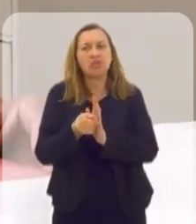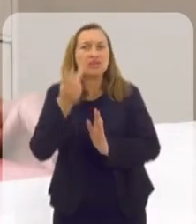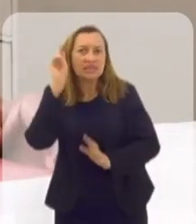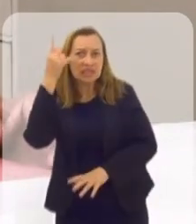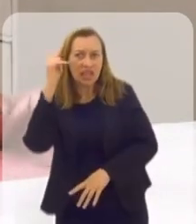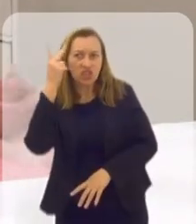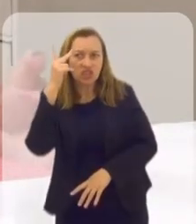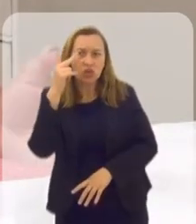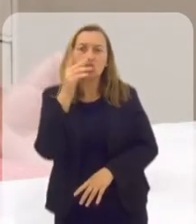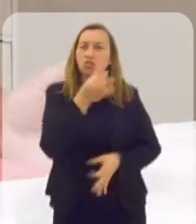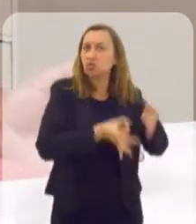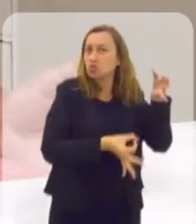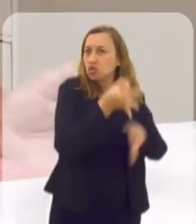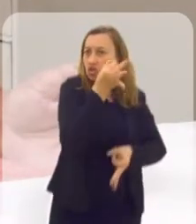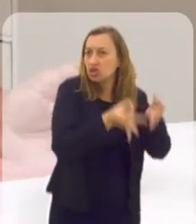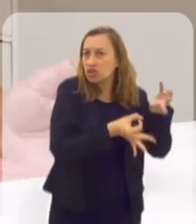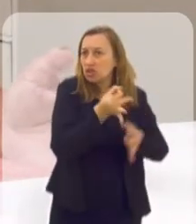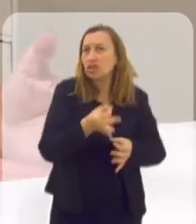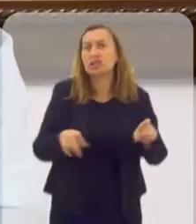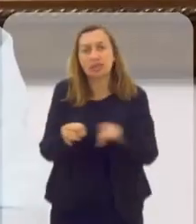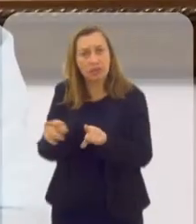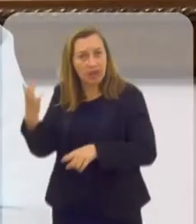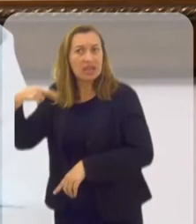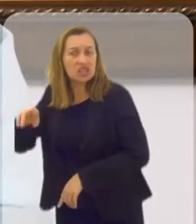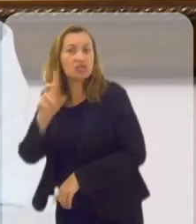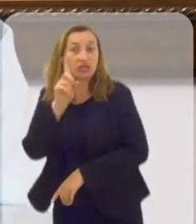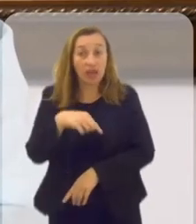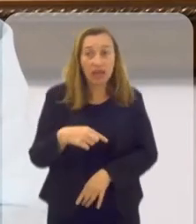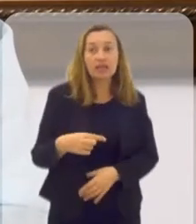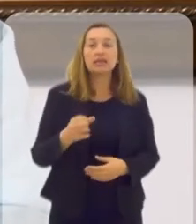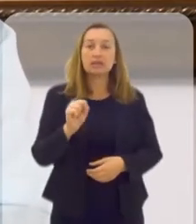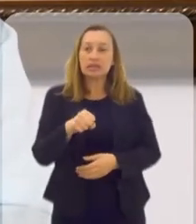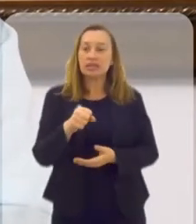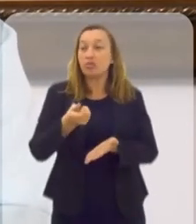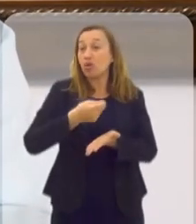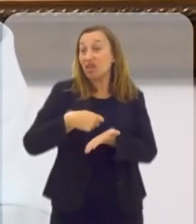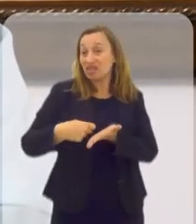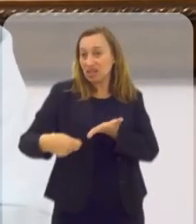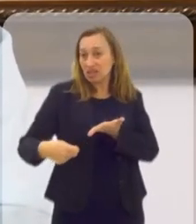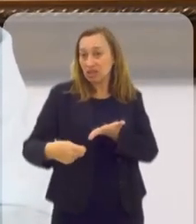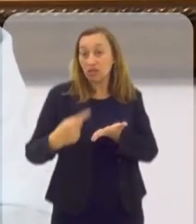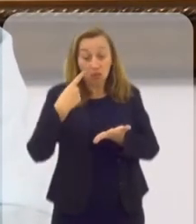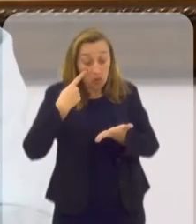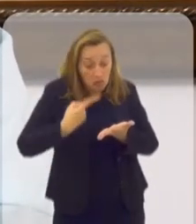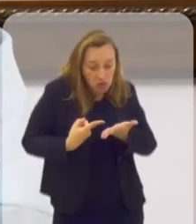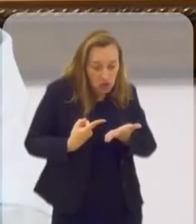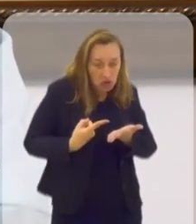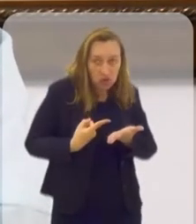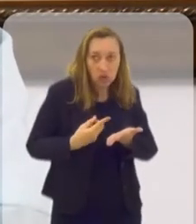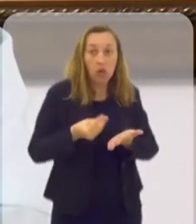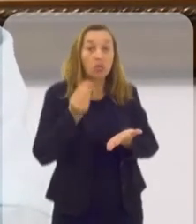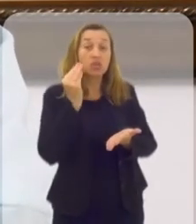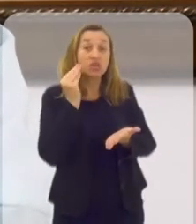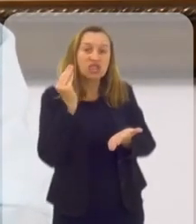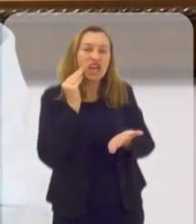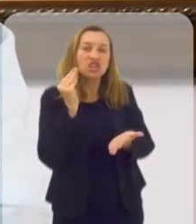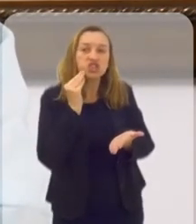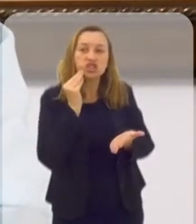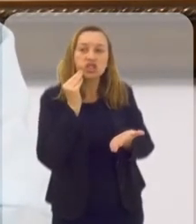Isso. história, tanto do judiciário quanto da religião, né? Isso porque as assinaturas foram conferidas por